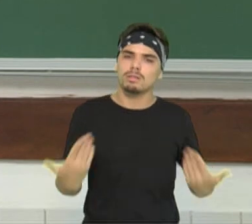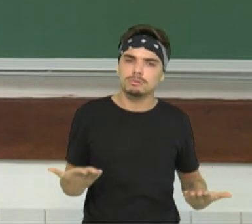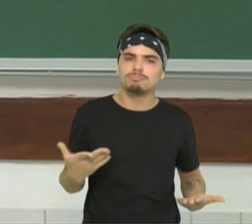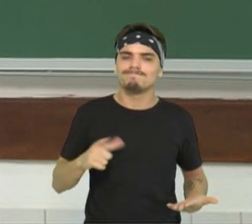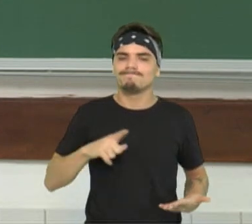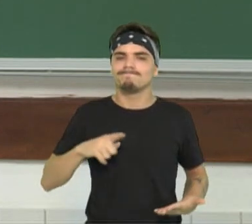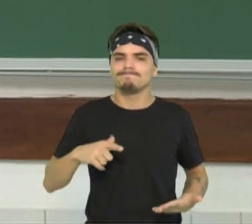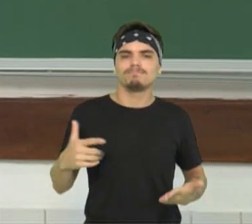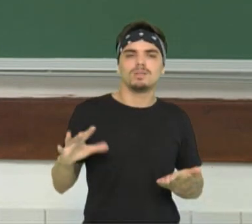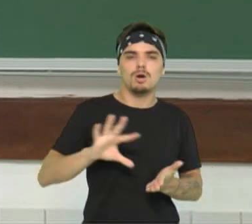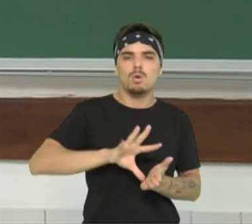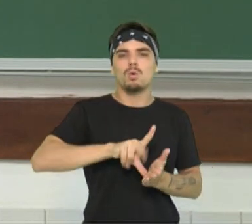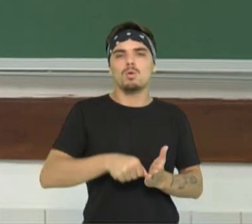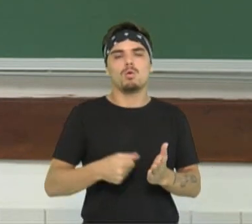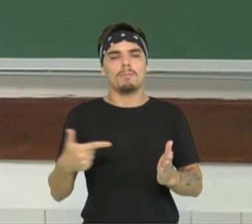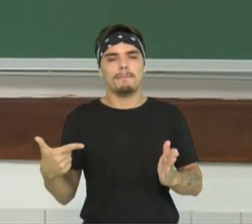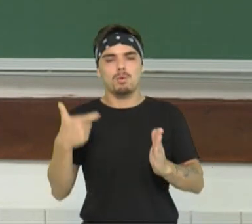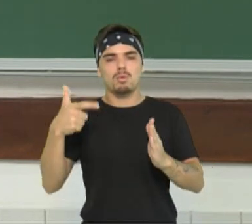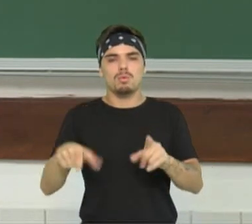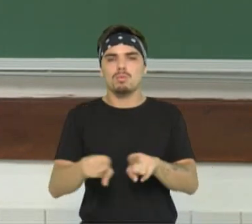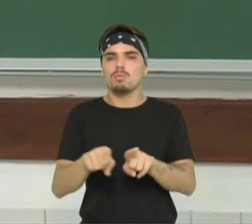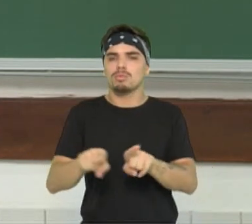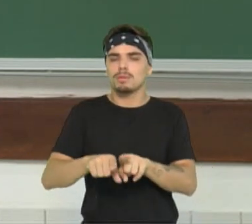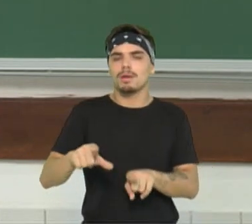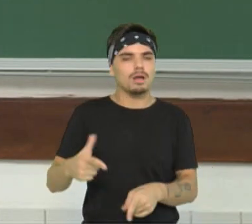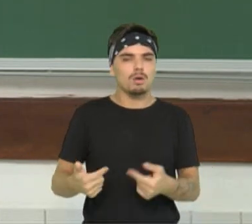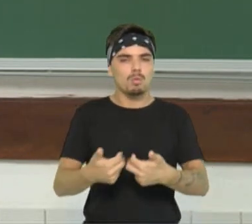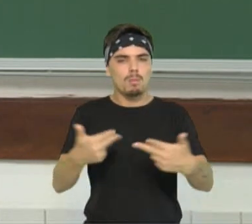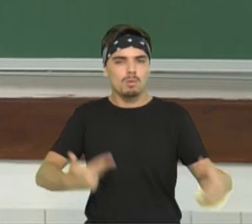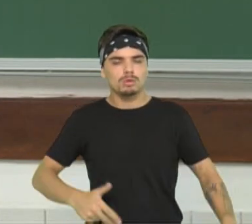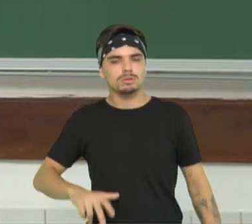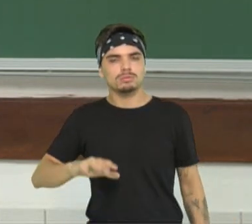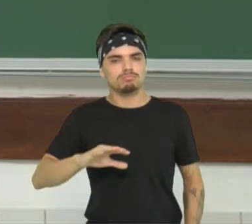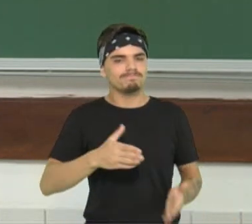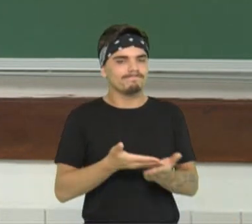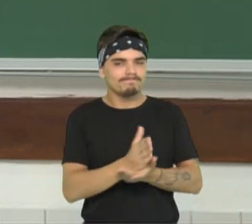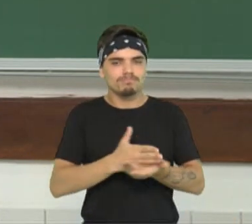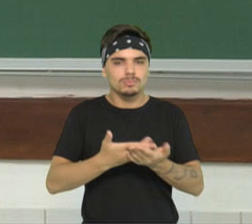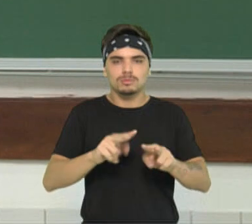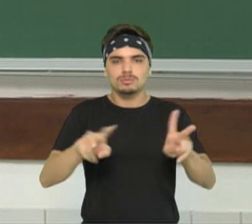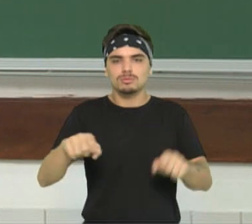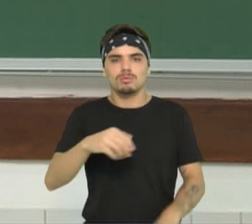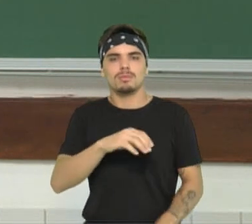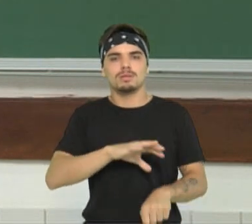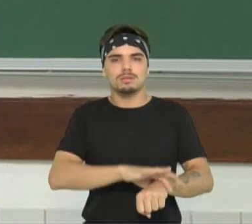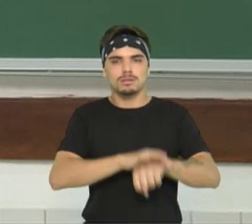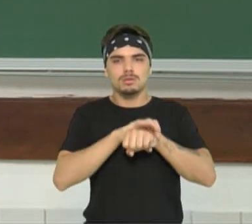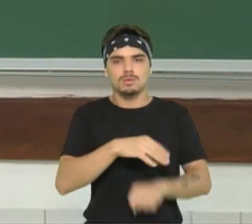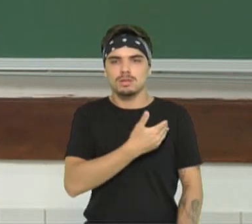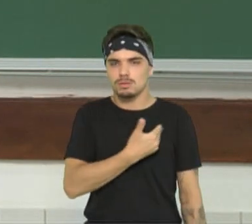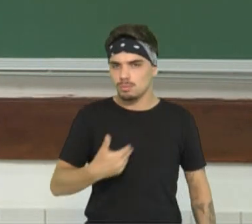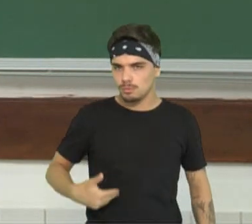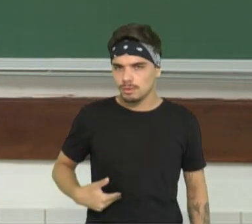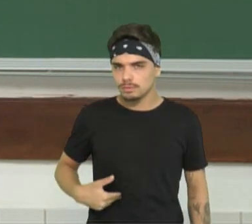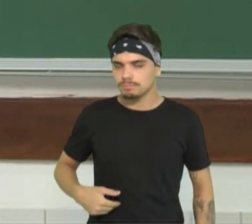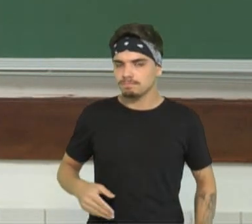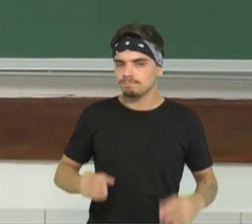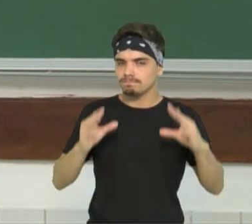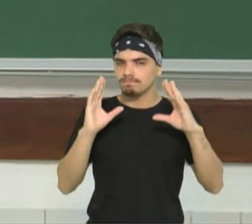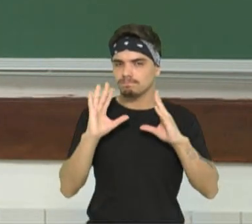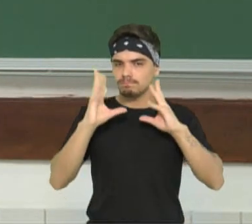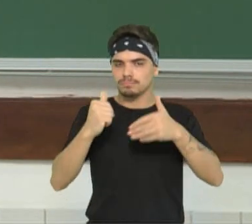algum assalto ou alguma situação que te incomoda relacionado à segurança pública? Todos estes